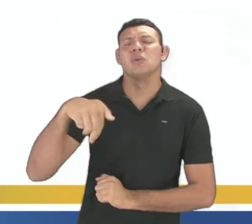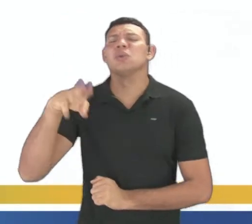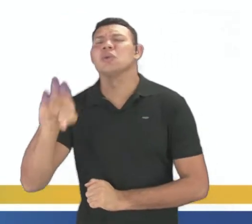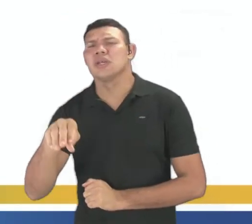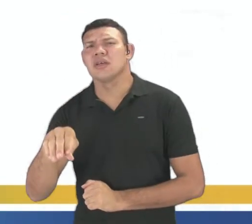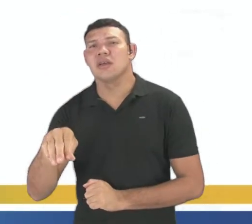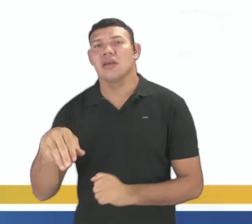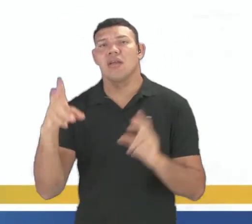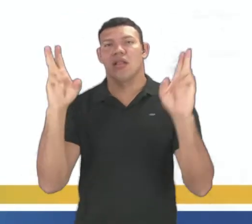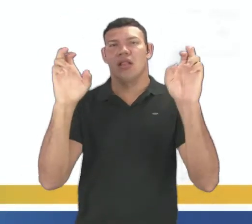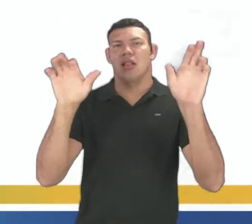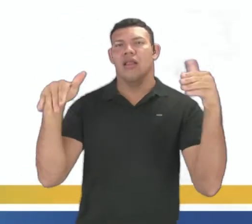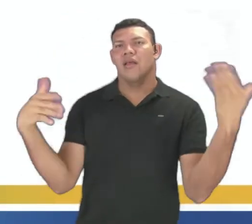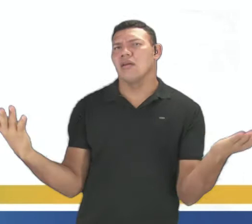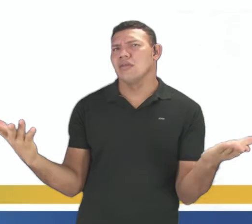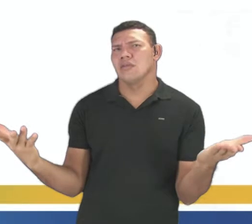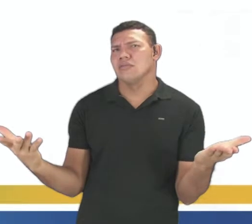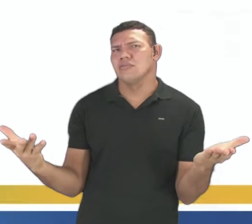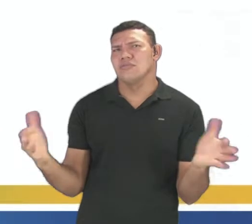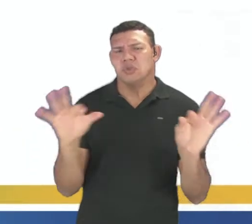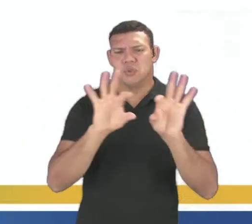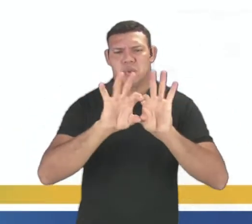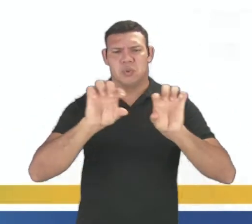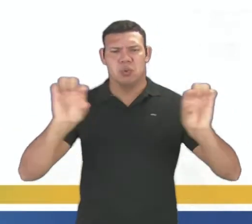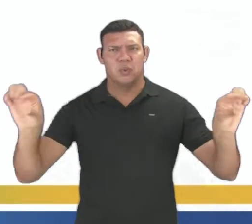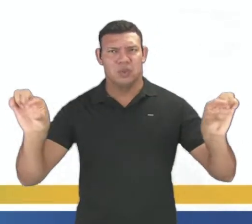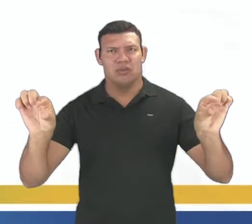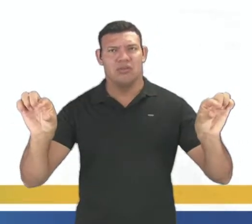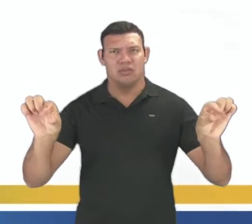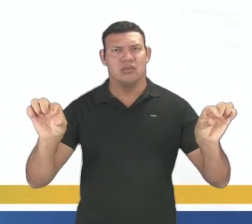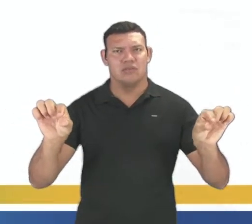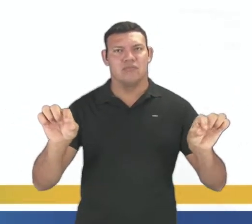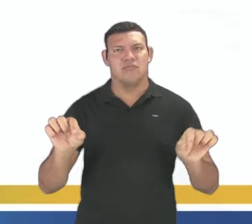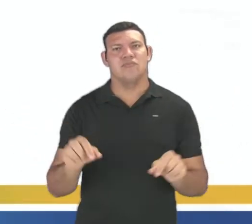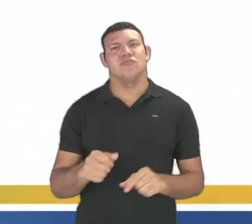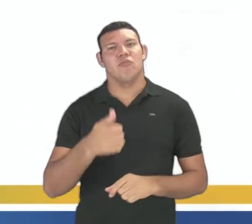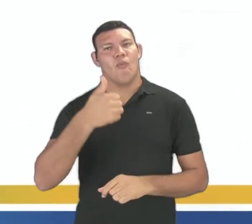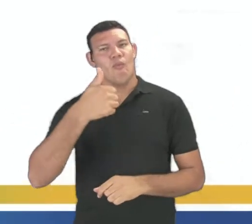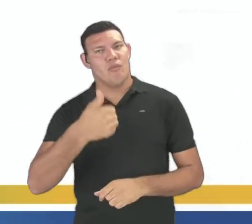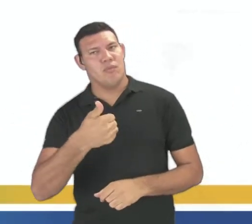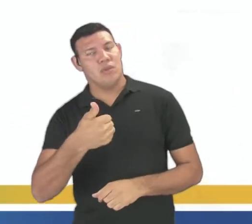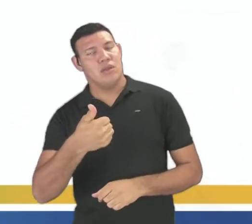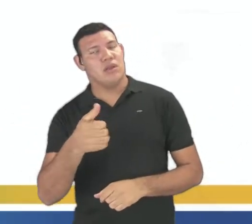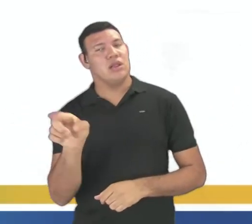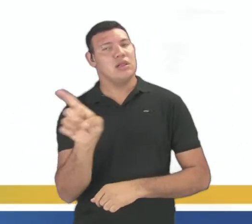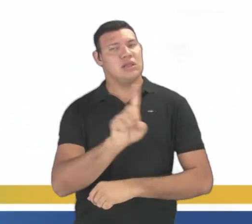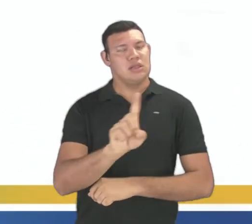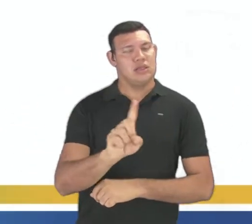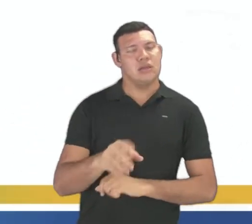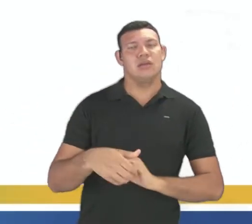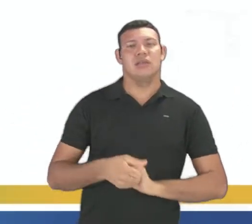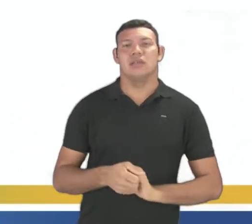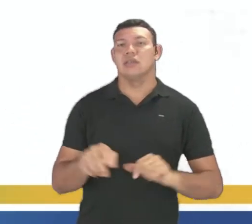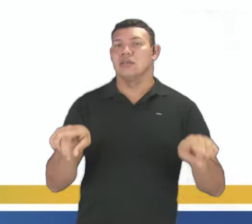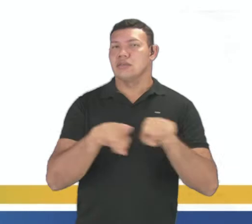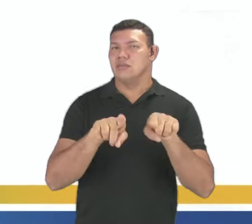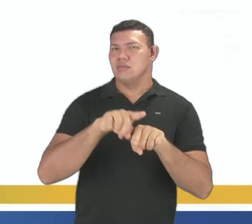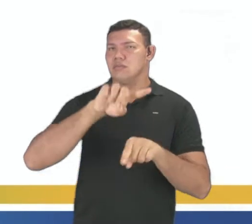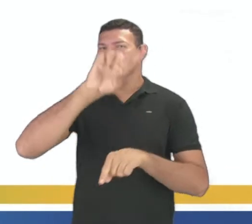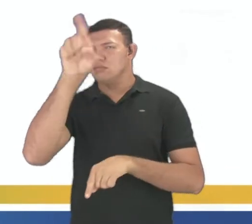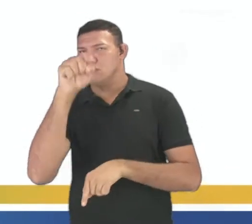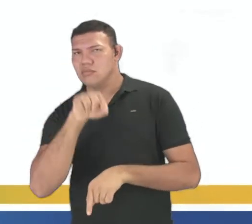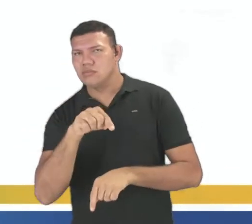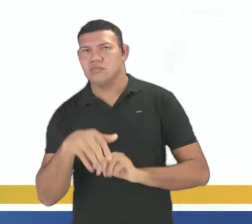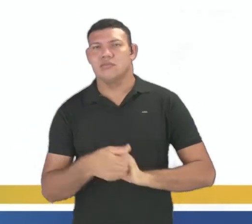Eles também são usados em diferentes tipos de orações, afirmativas, negativas ou até mesmo interrogativas. Então, agora a gente vai falar um